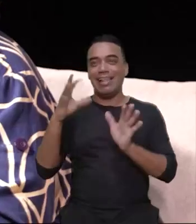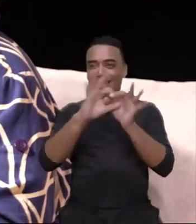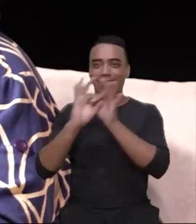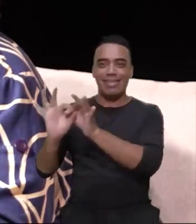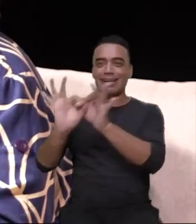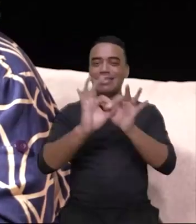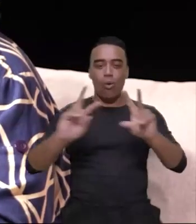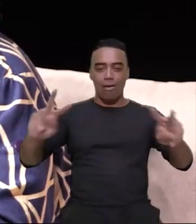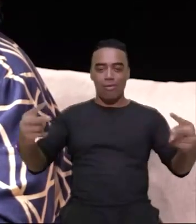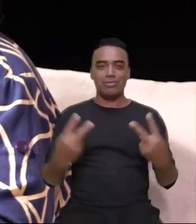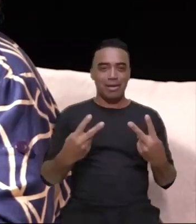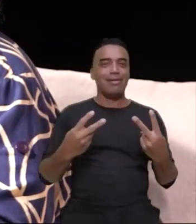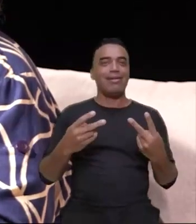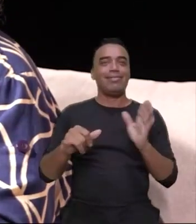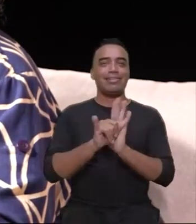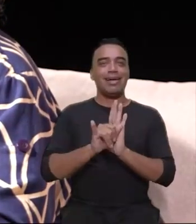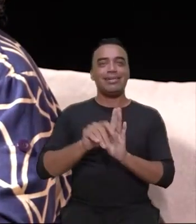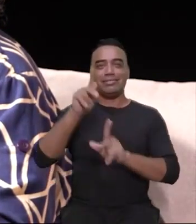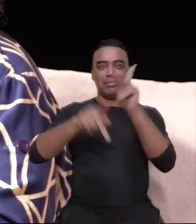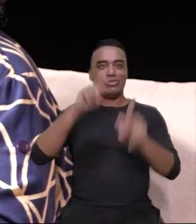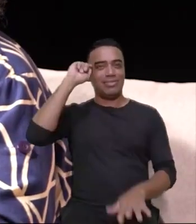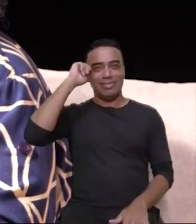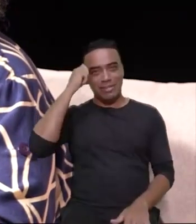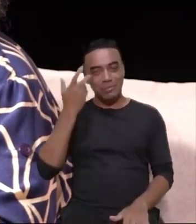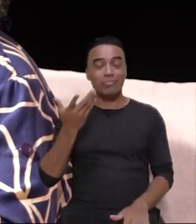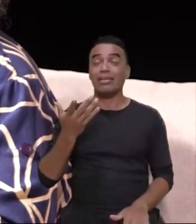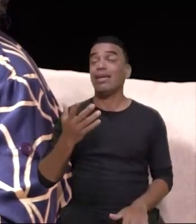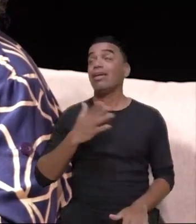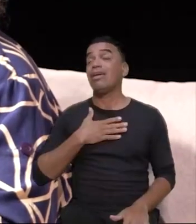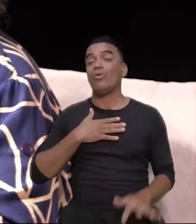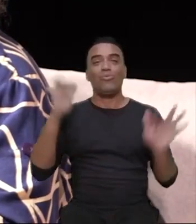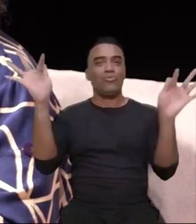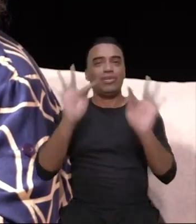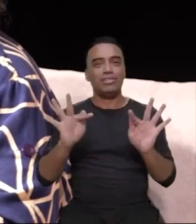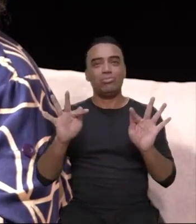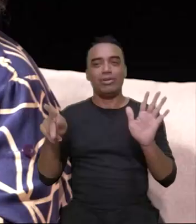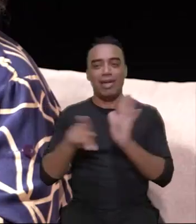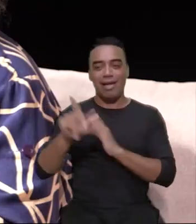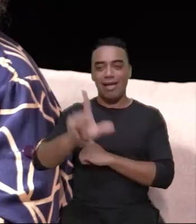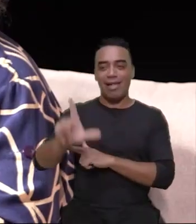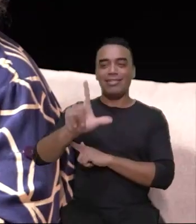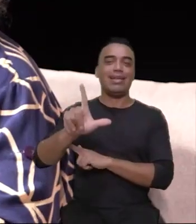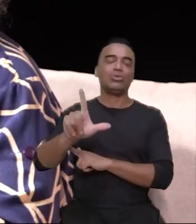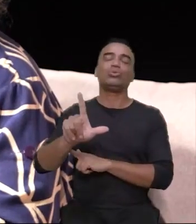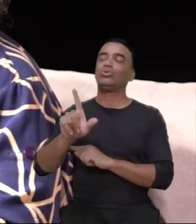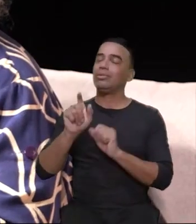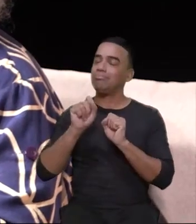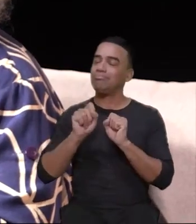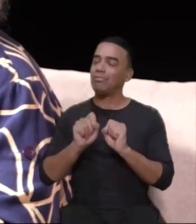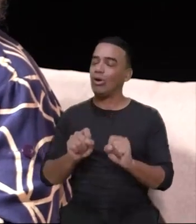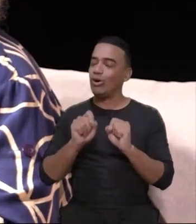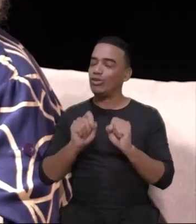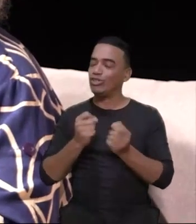teias de reconhecimento. E aí eu só fico feliz porque eu acho que, através da literatura, a gente